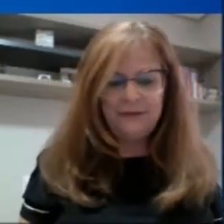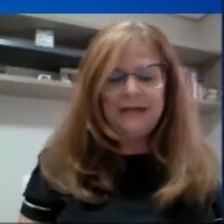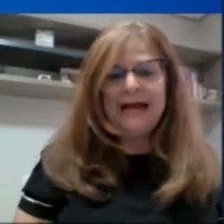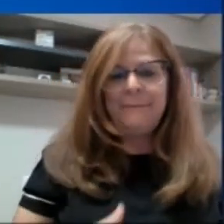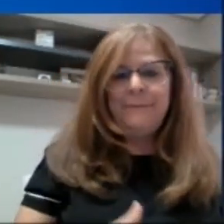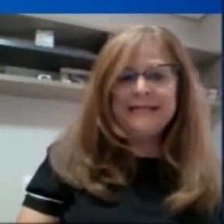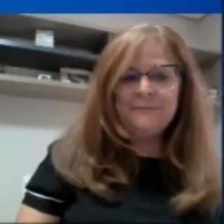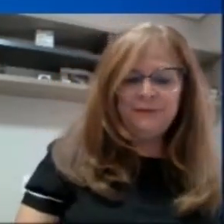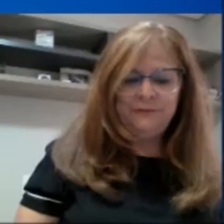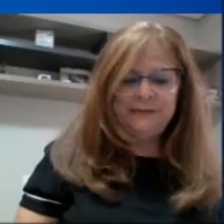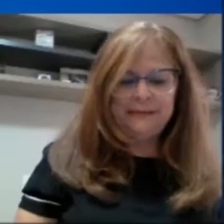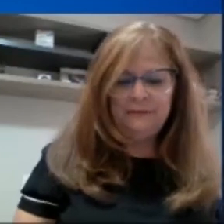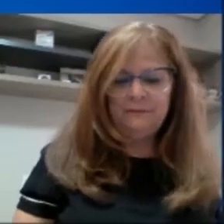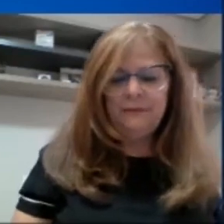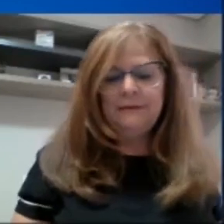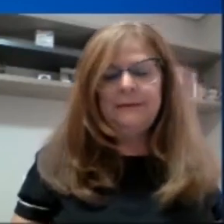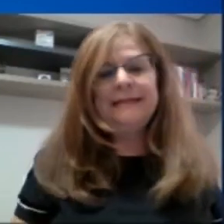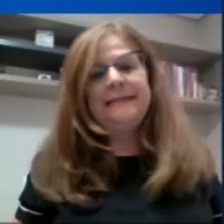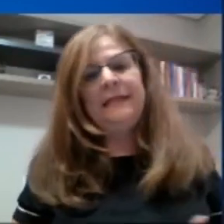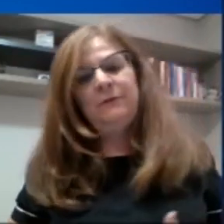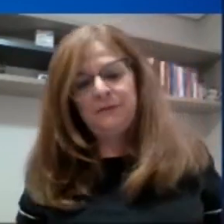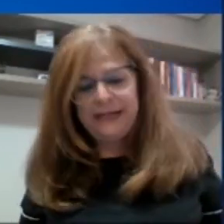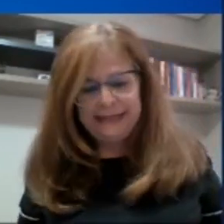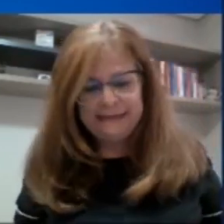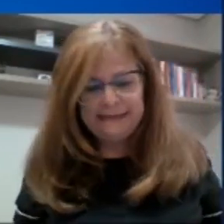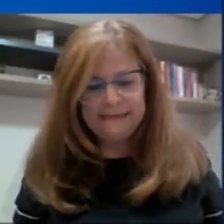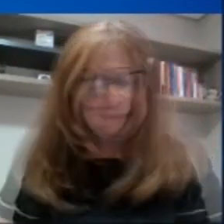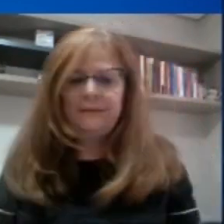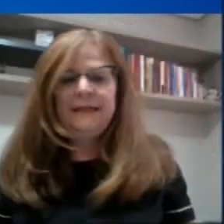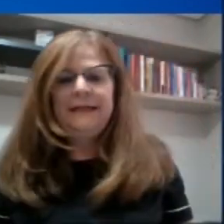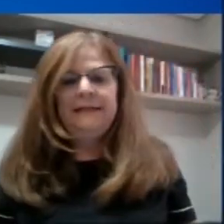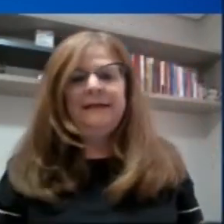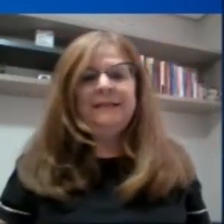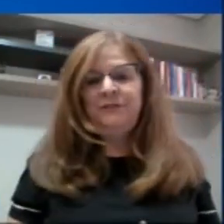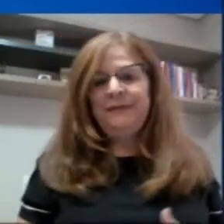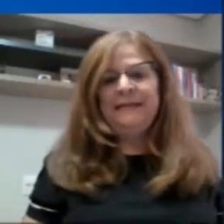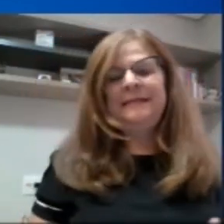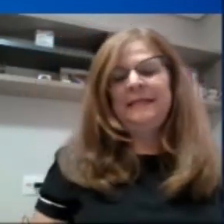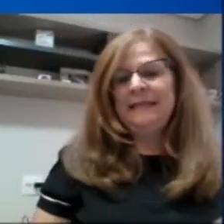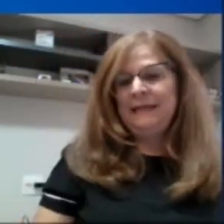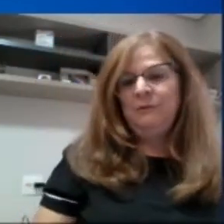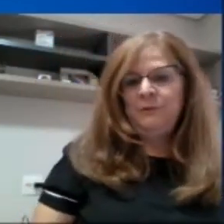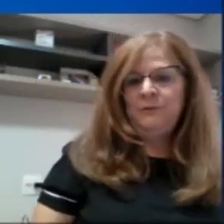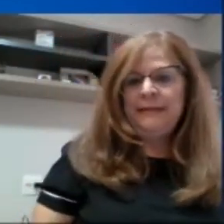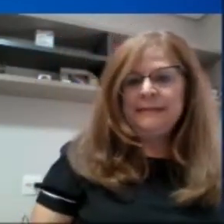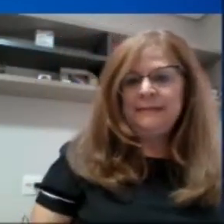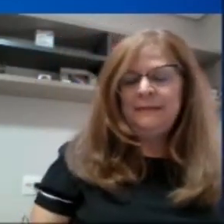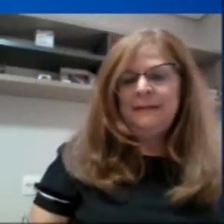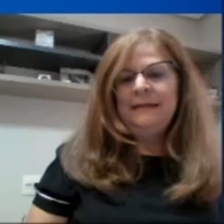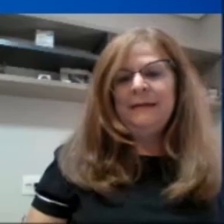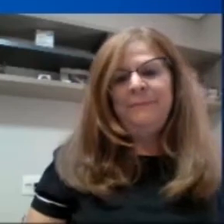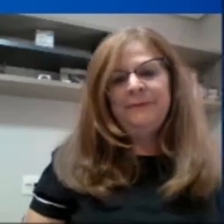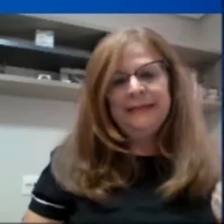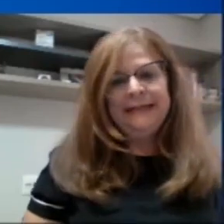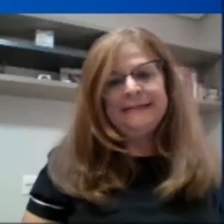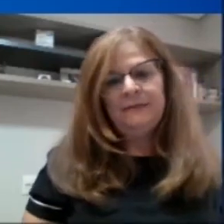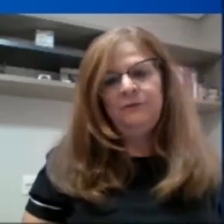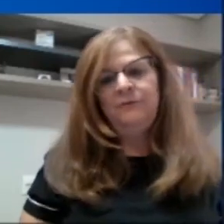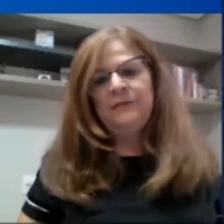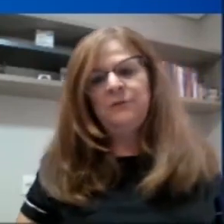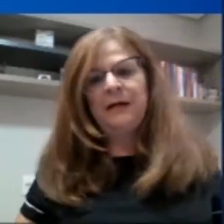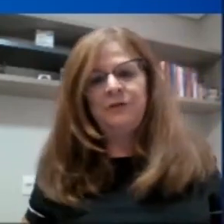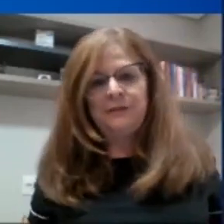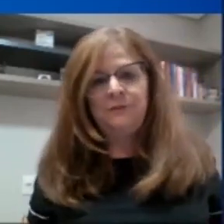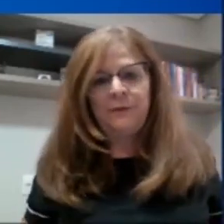prestam a mesma função das línguas orais. Então, ela diferencia da língua portuguesa na questão